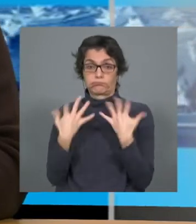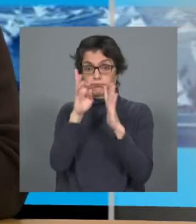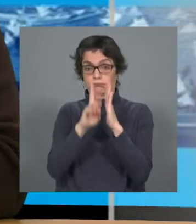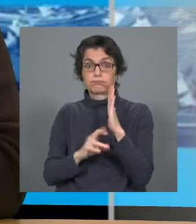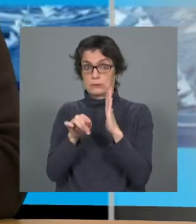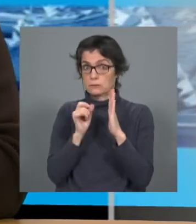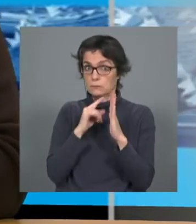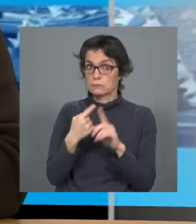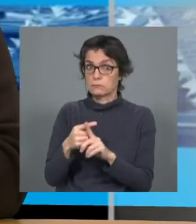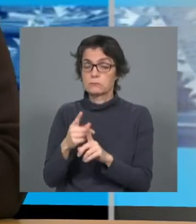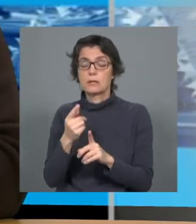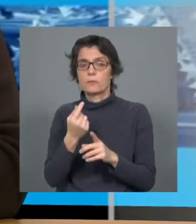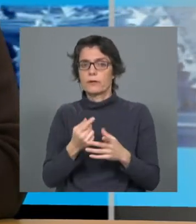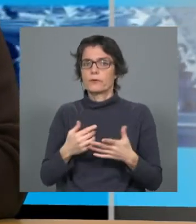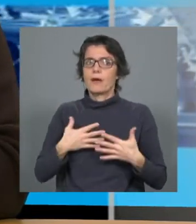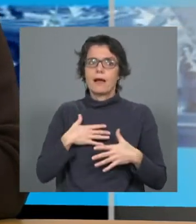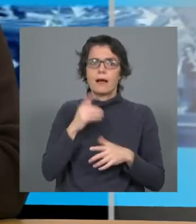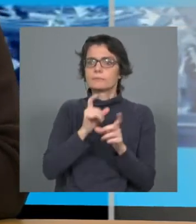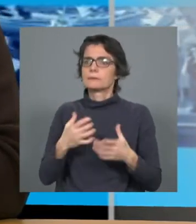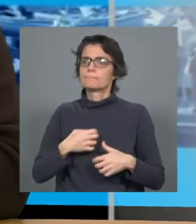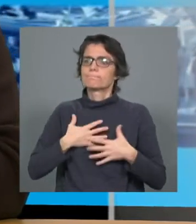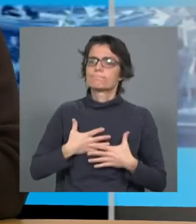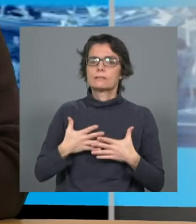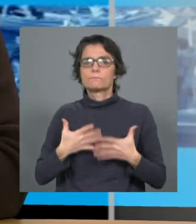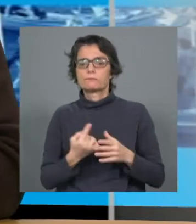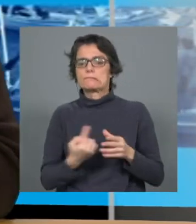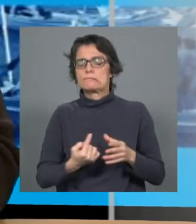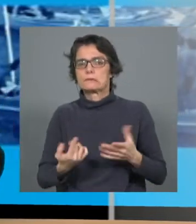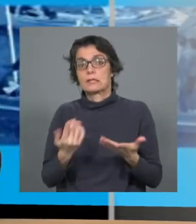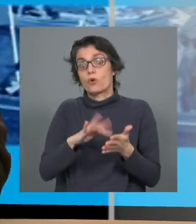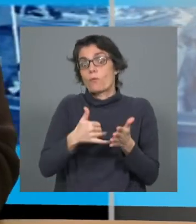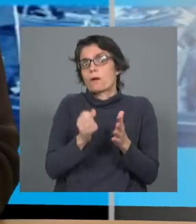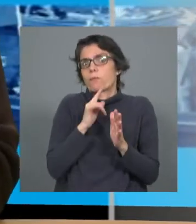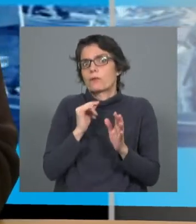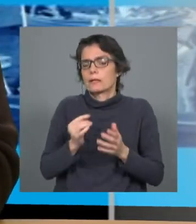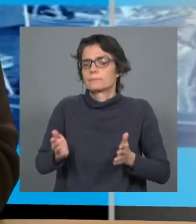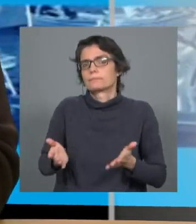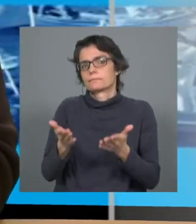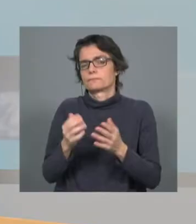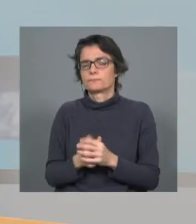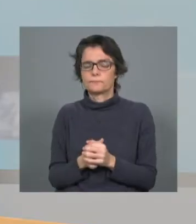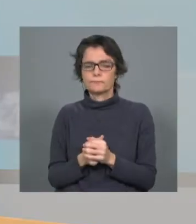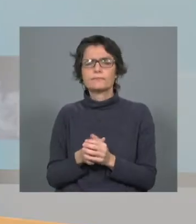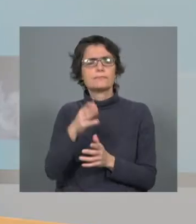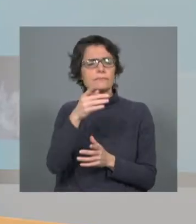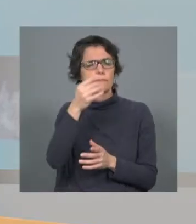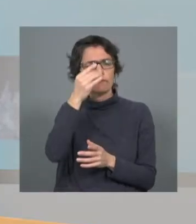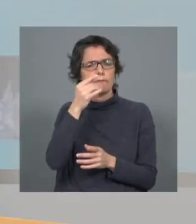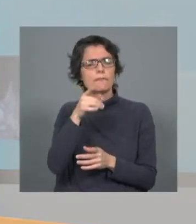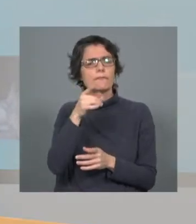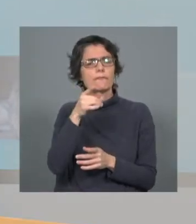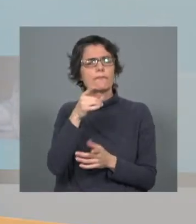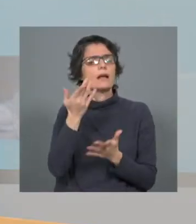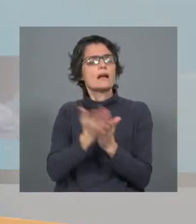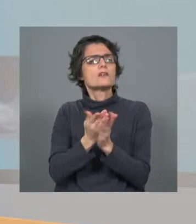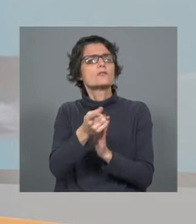maior a pressão para o desconfinamento, daí que um plano também aliviasse um bocadinho essa pressão. E as escolas serão, por certo, as